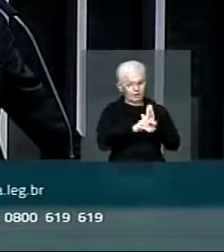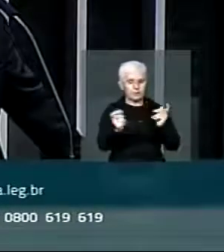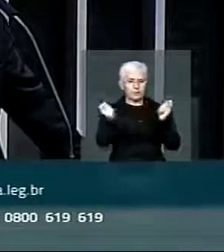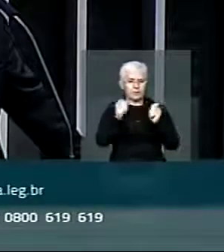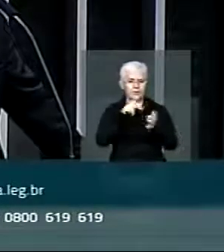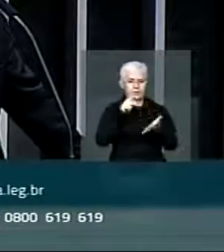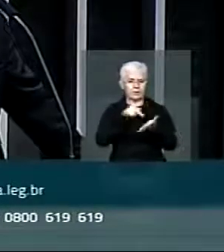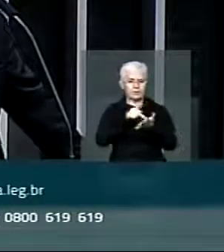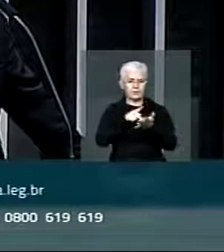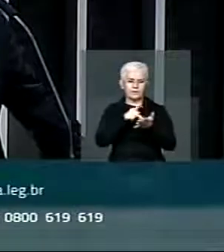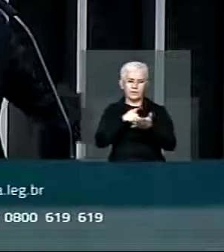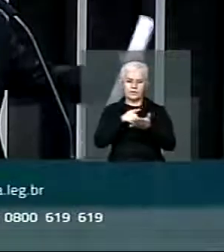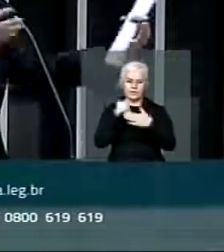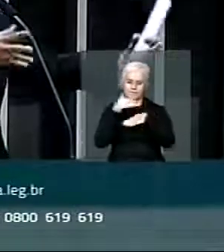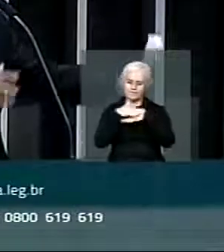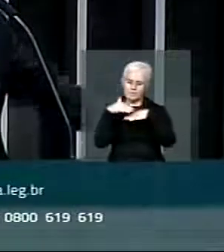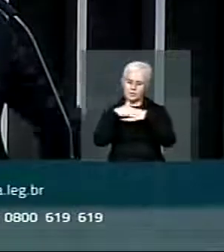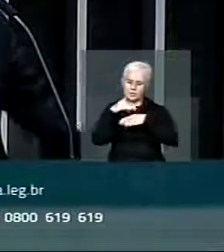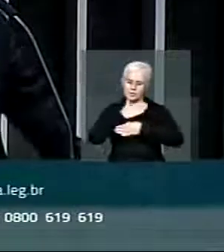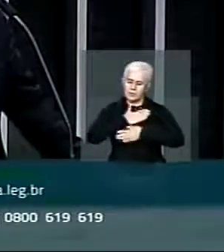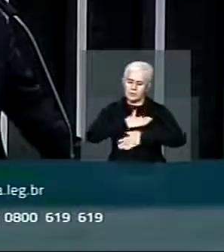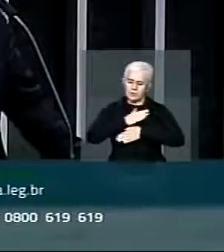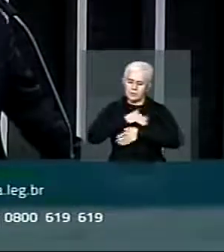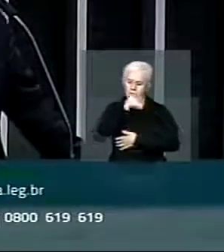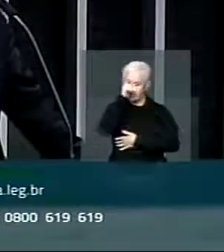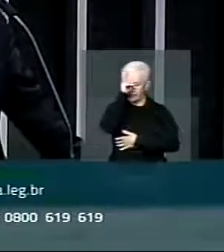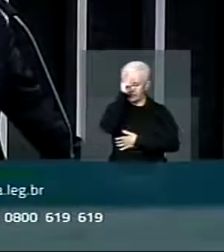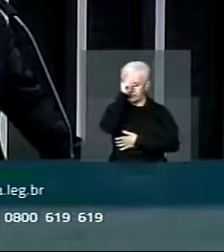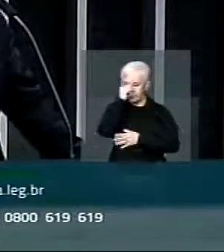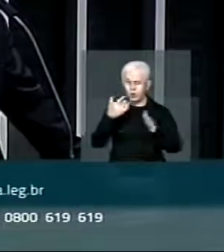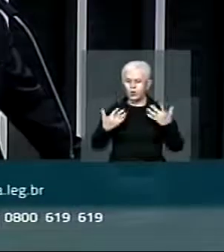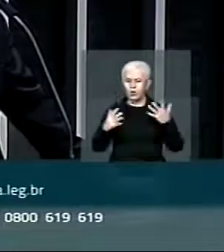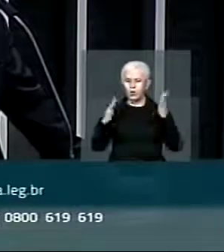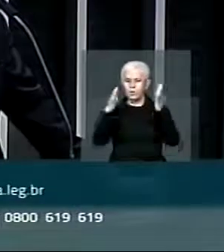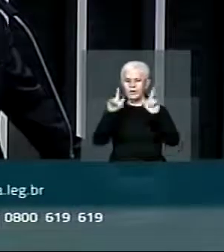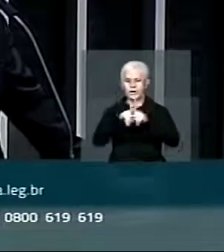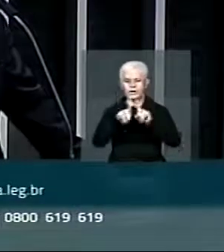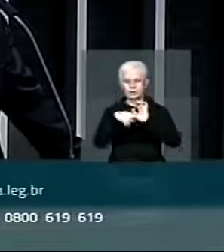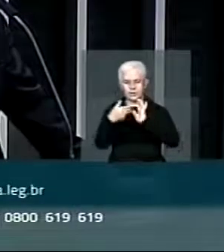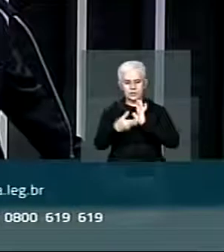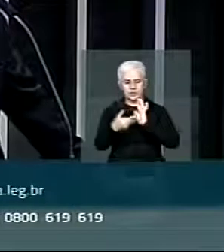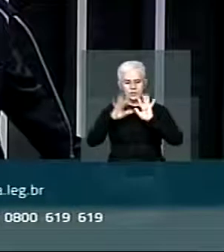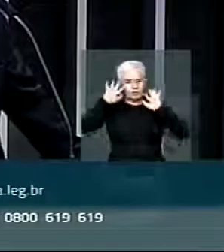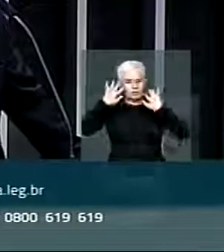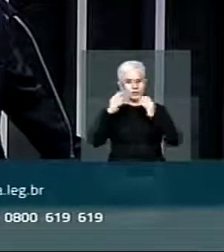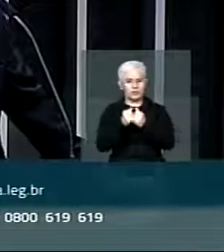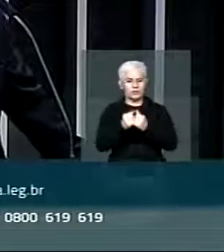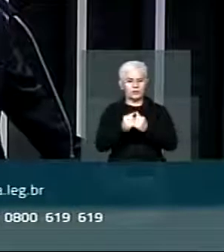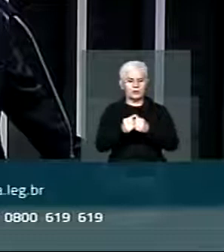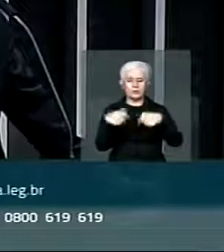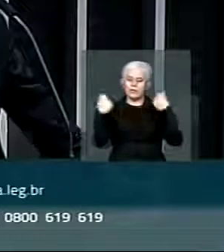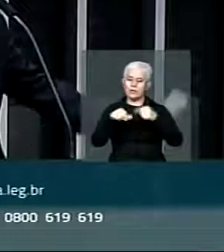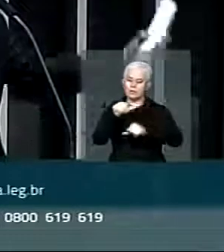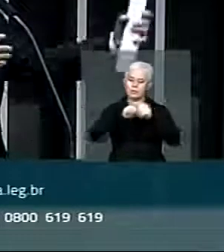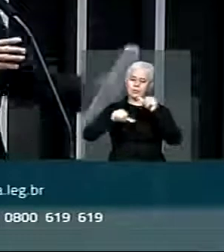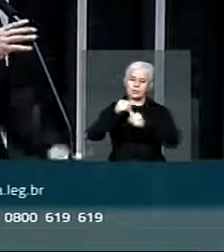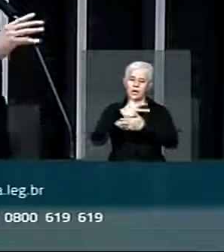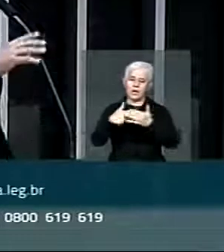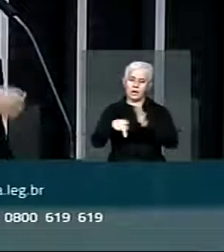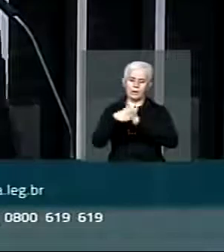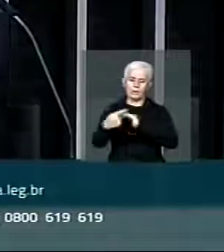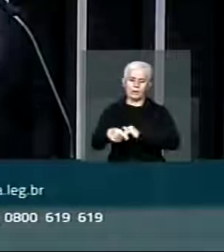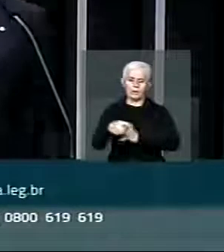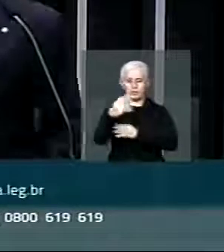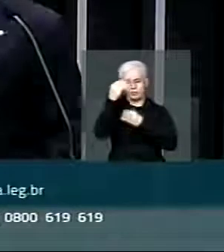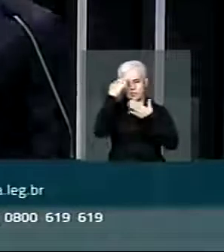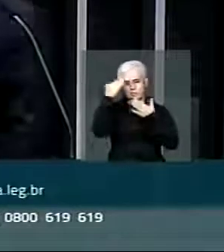forma, um conforto, seja uma homenagem e um reconhecimento desta casa e do Brasil de que alguma coisa precisava ser feita. Muito